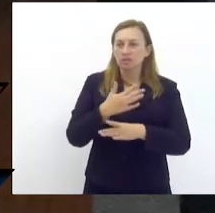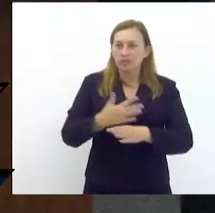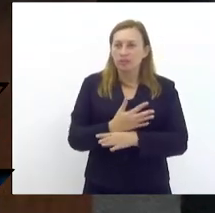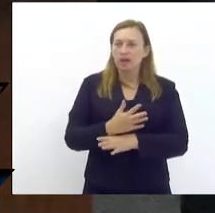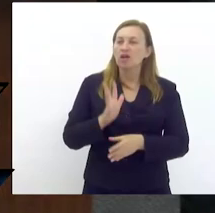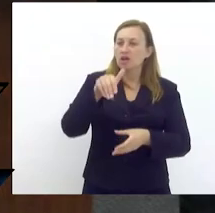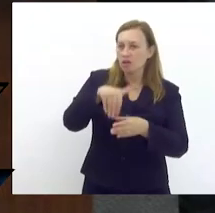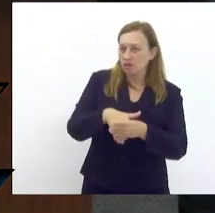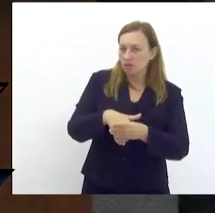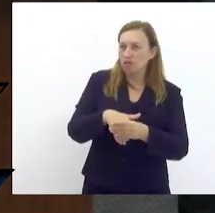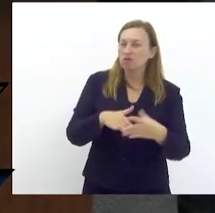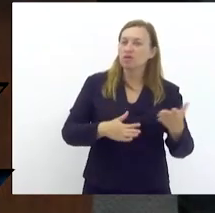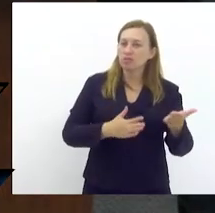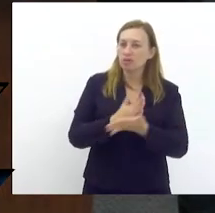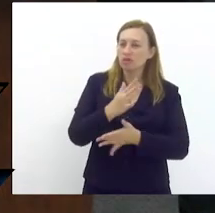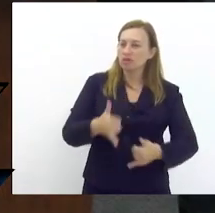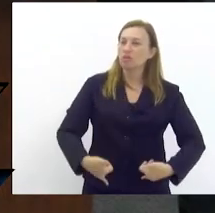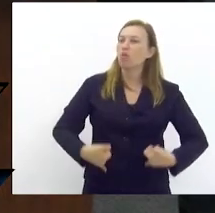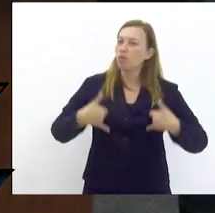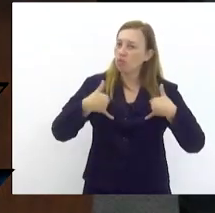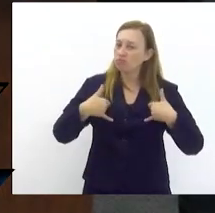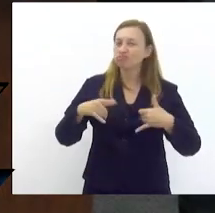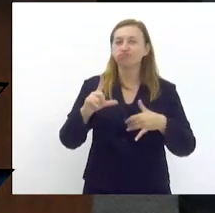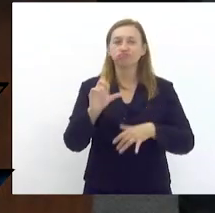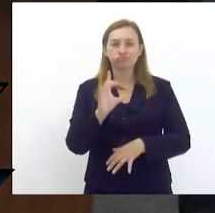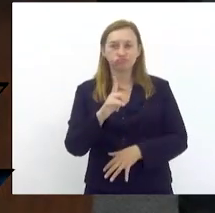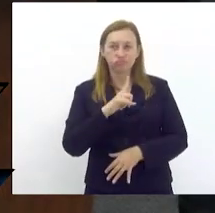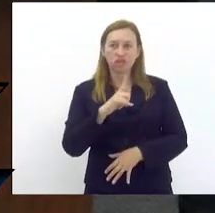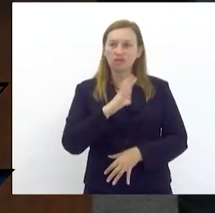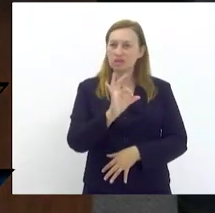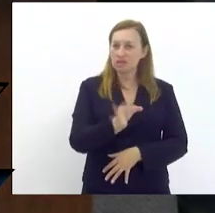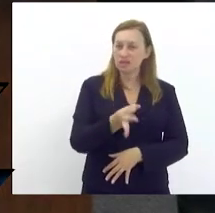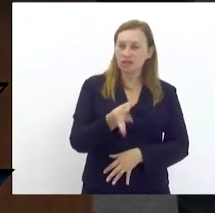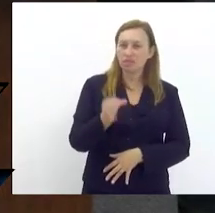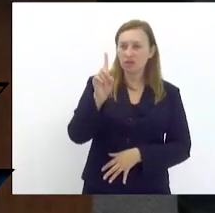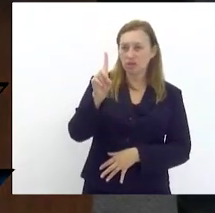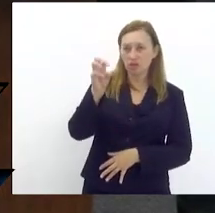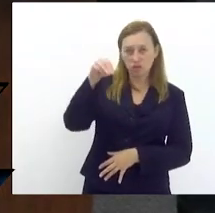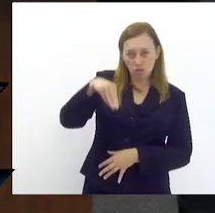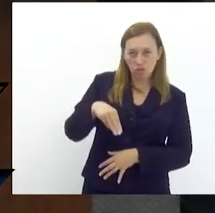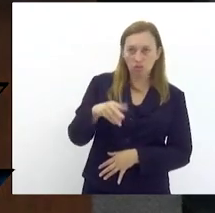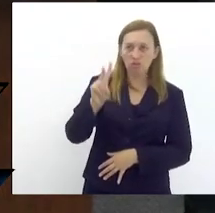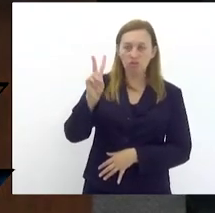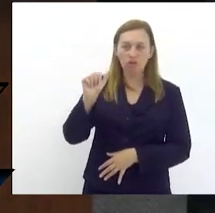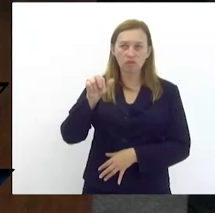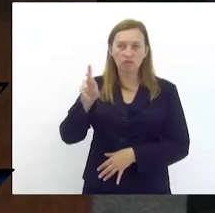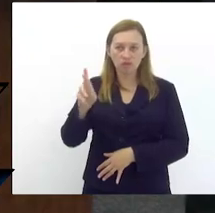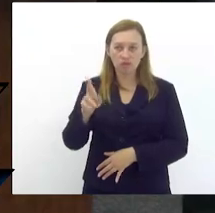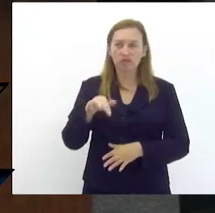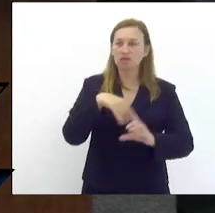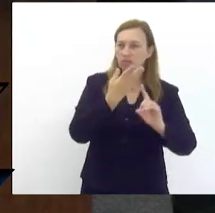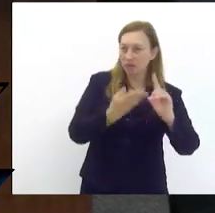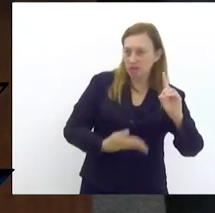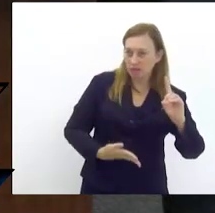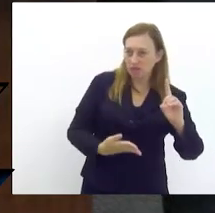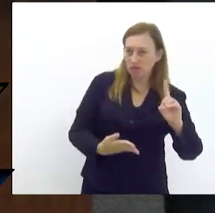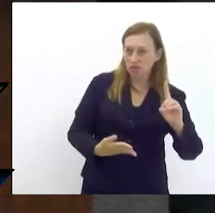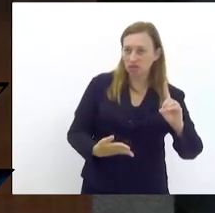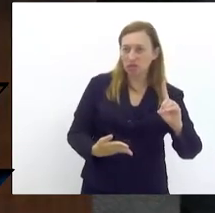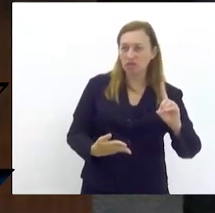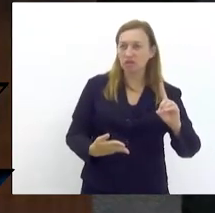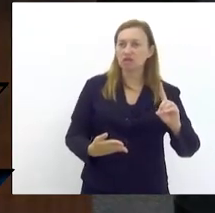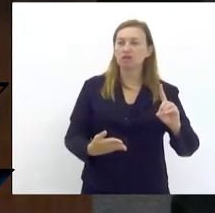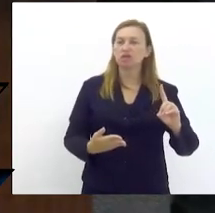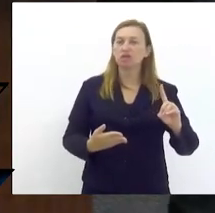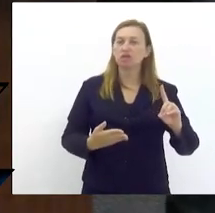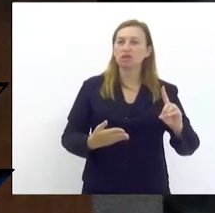favorável daqueles que dá orgulho e certamente dão Valdir será bastante homenageado a partir dos